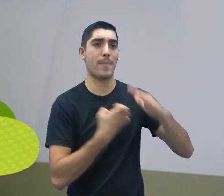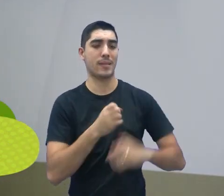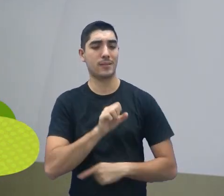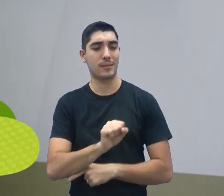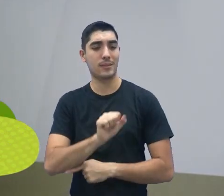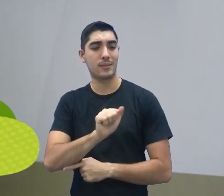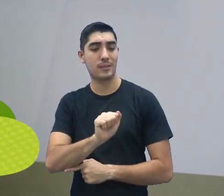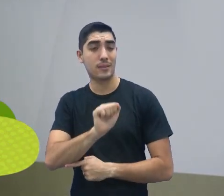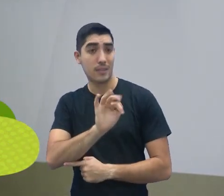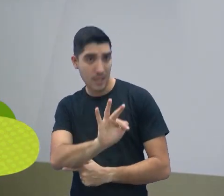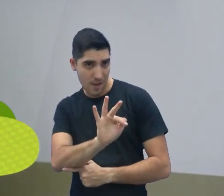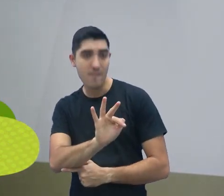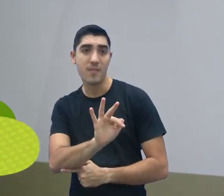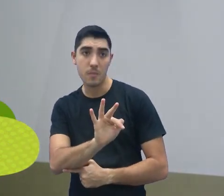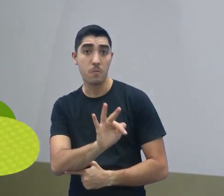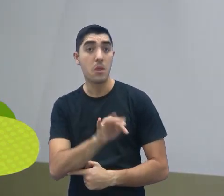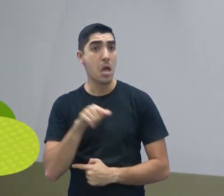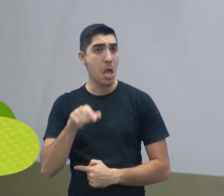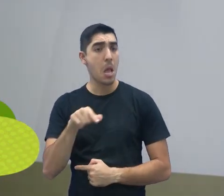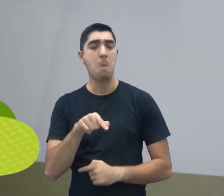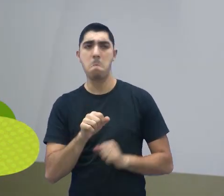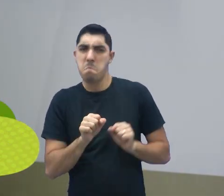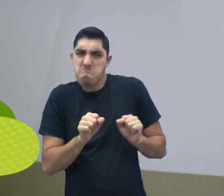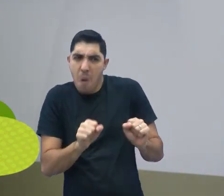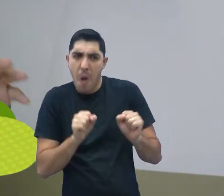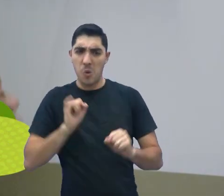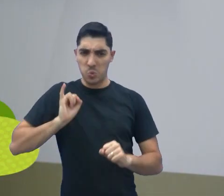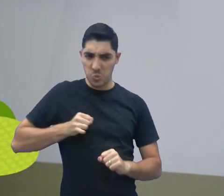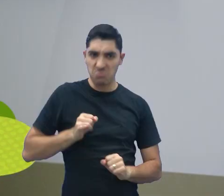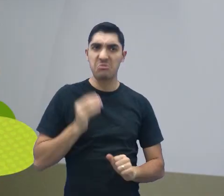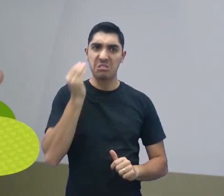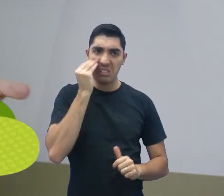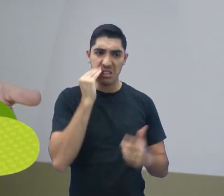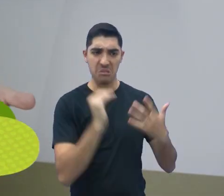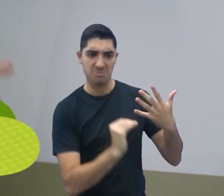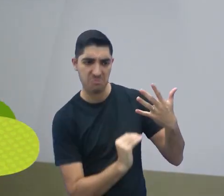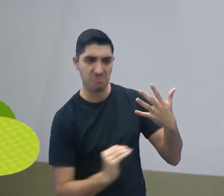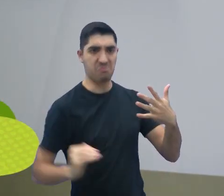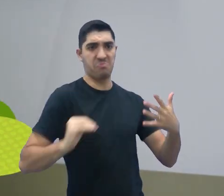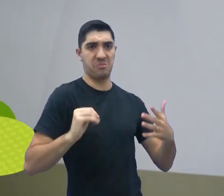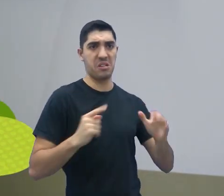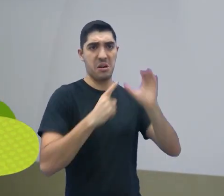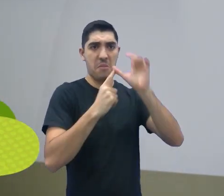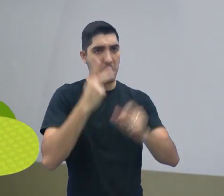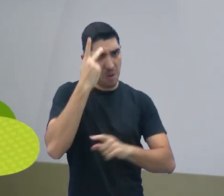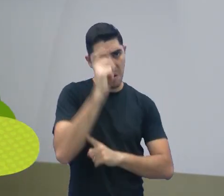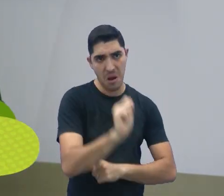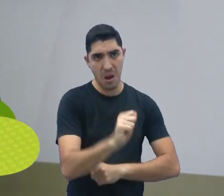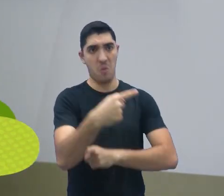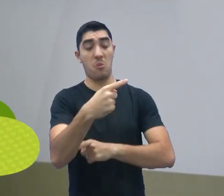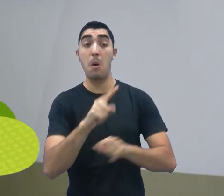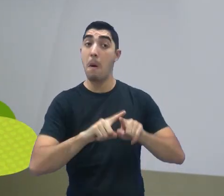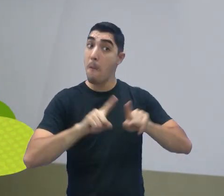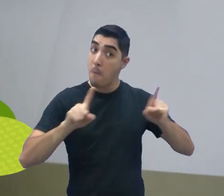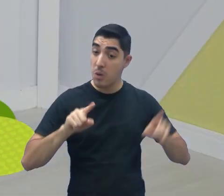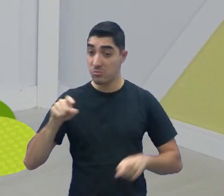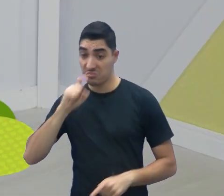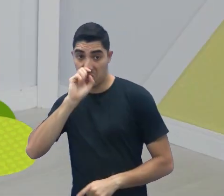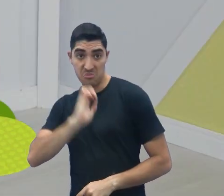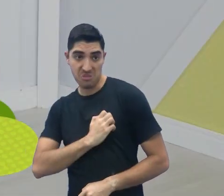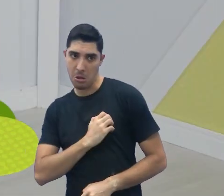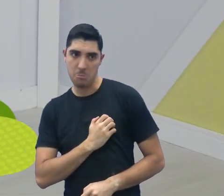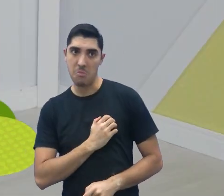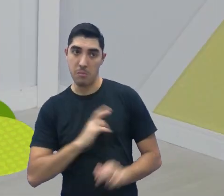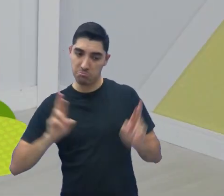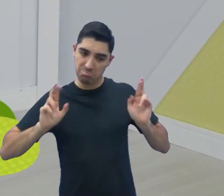do futebol do interior, colocou o Juventus como possível briga pelo acesso. Por essas primeiras rodadas, isso não aconteceu, o São José tem que aproveitar para vencer. Pois é,